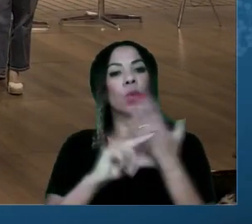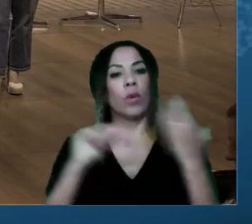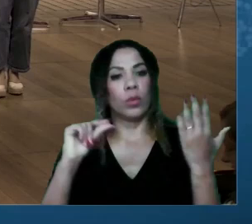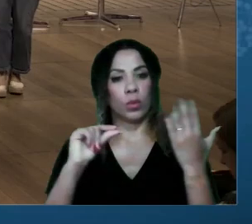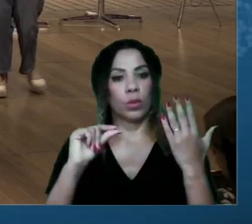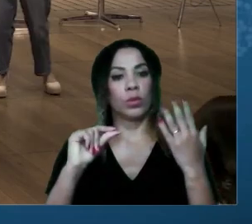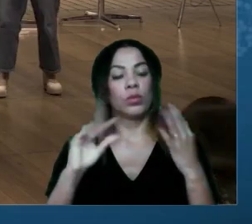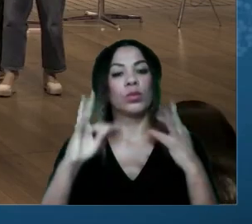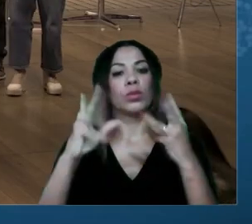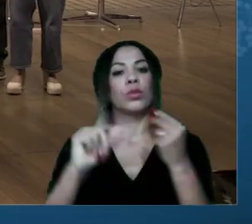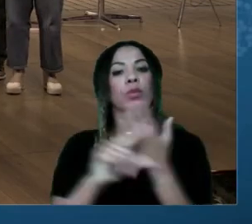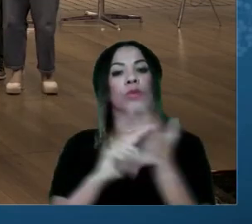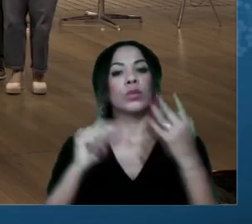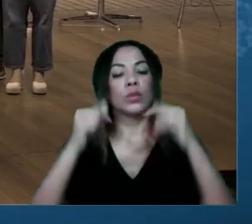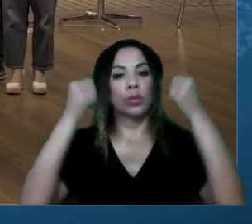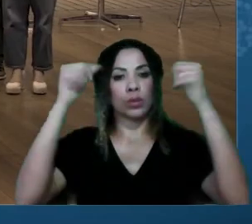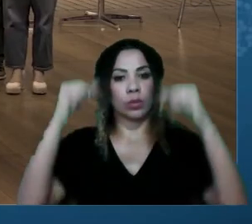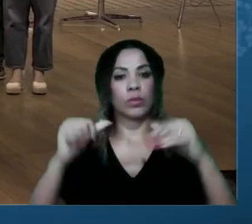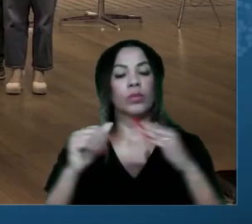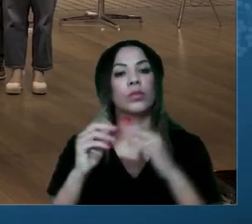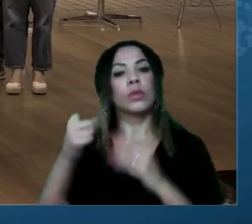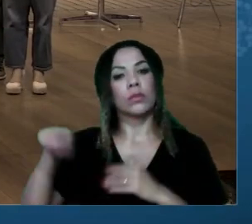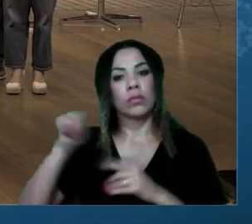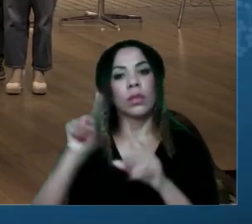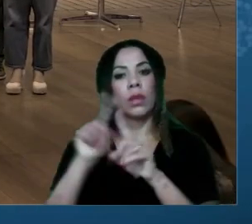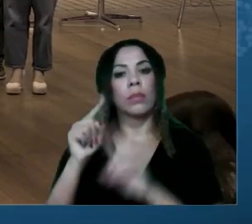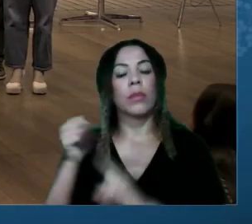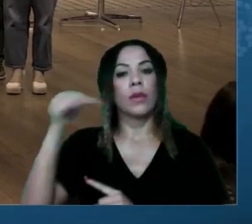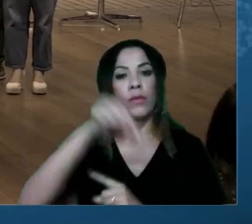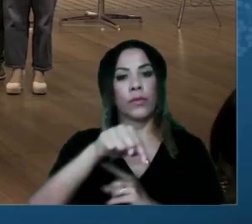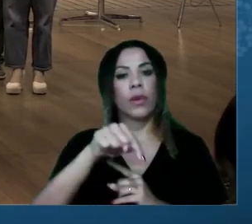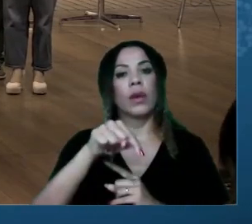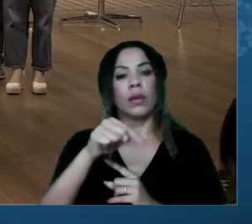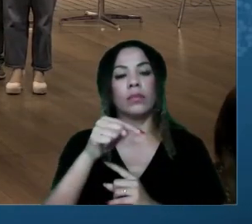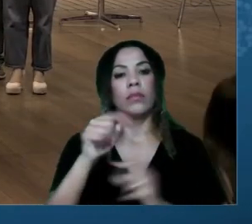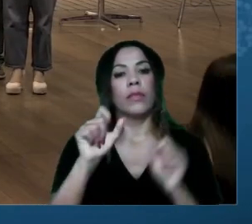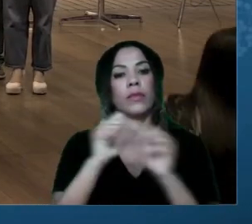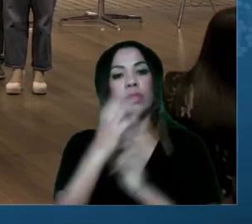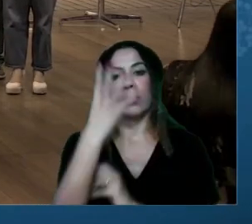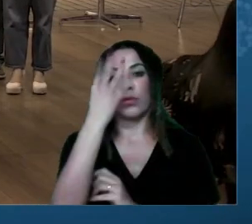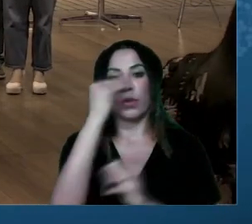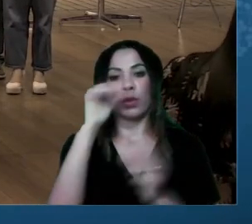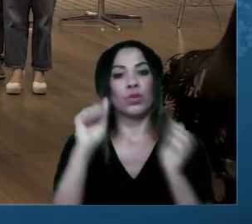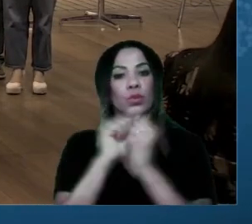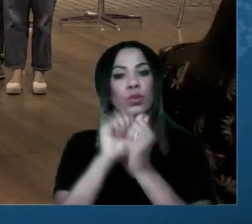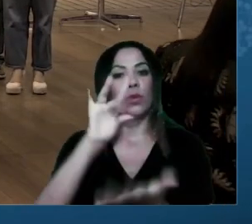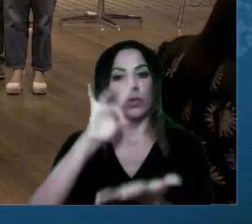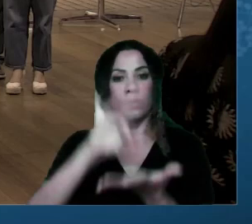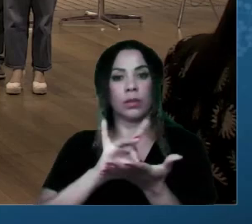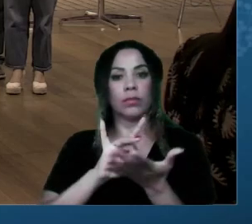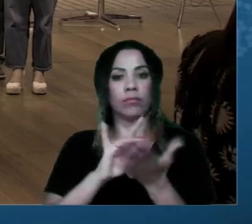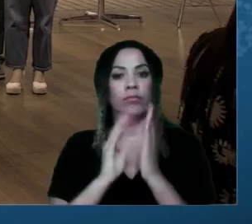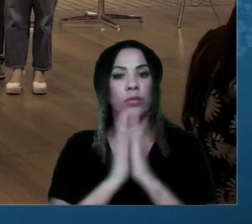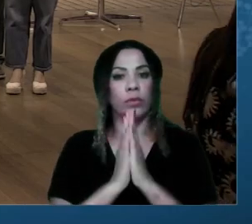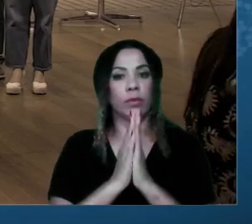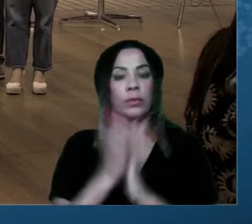todos os autores dos posters, por favor, que venham aqui também para fazer uma foto oficial, por favor.